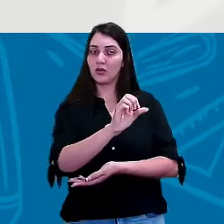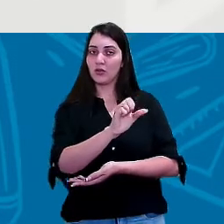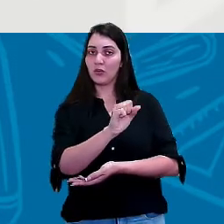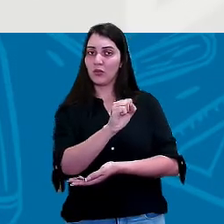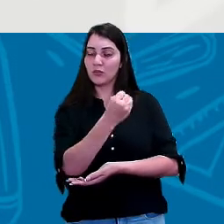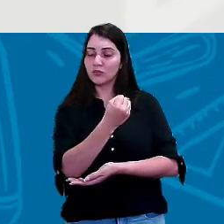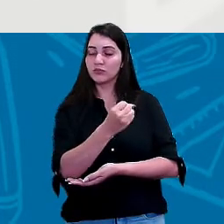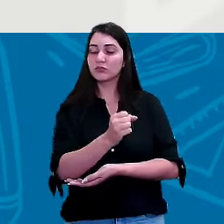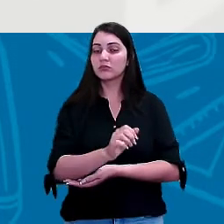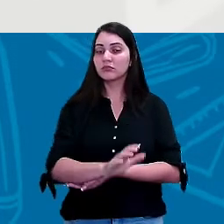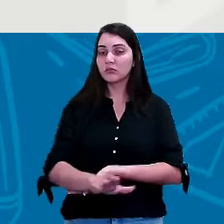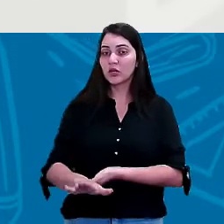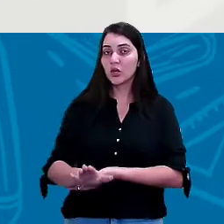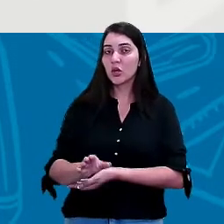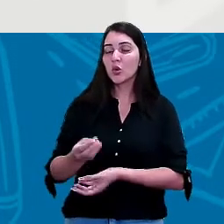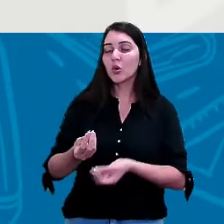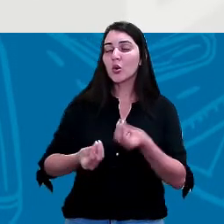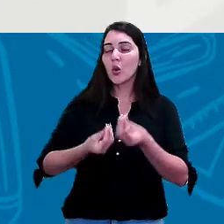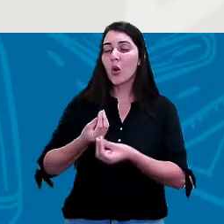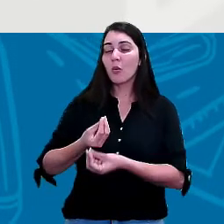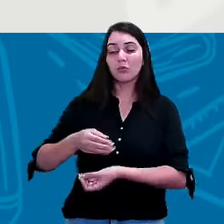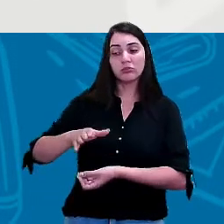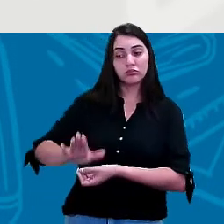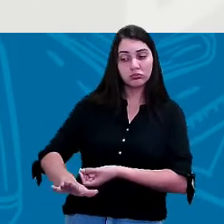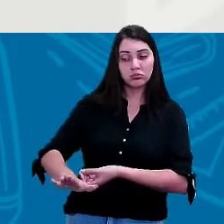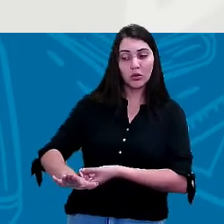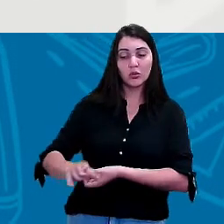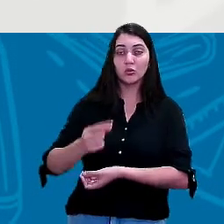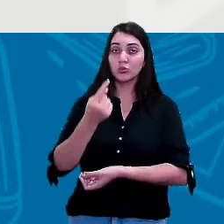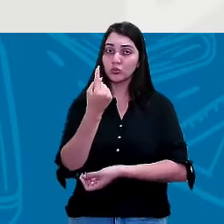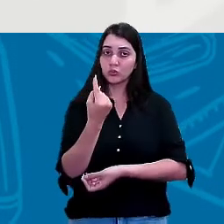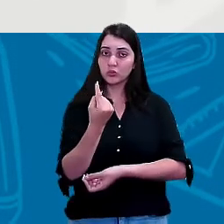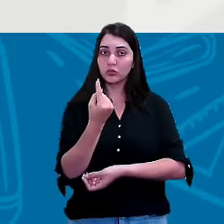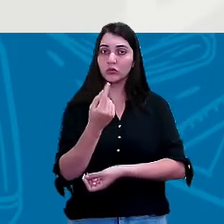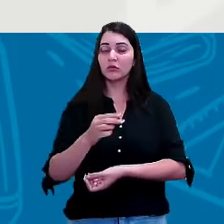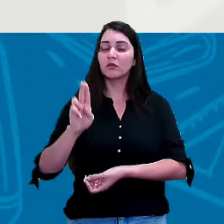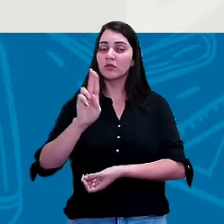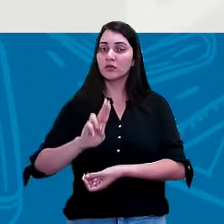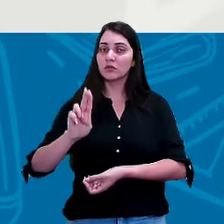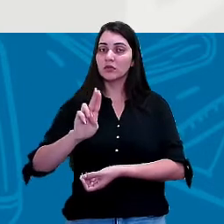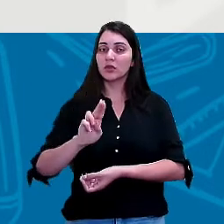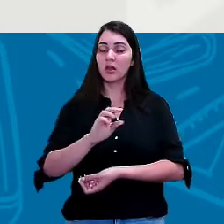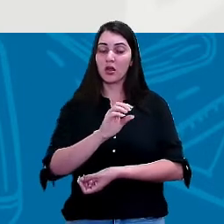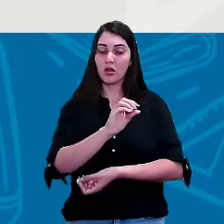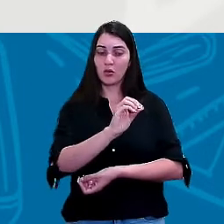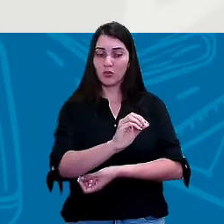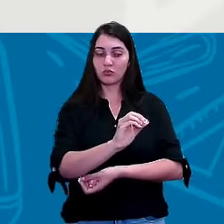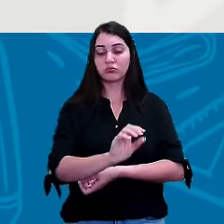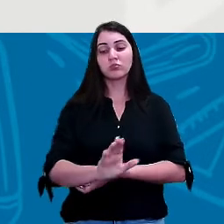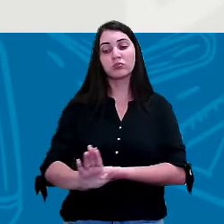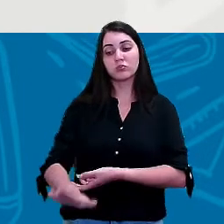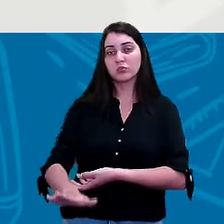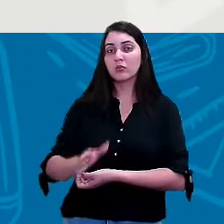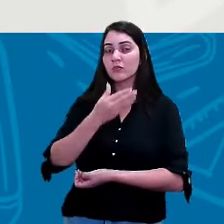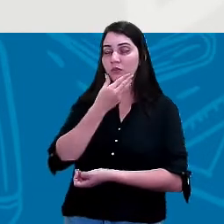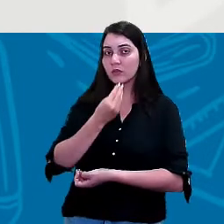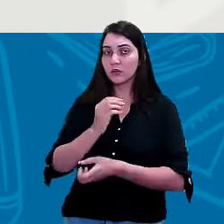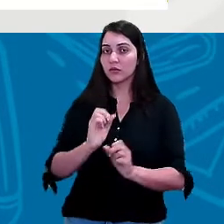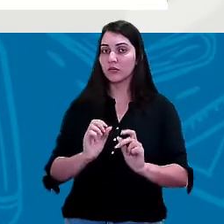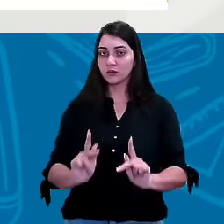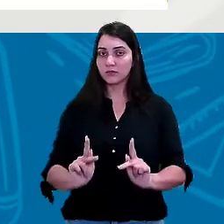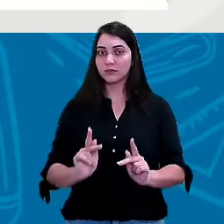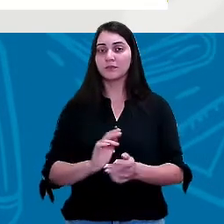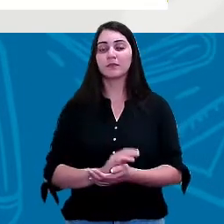garotos. Como é garoto no singular, então eu uso o garoto, ok?